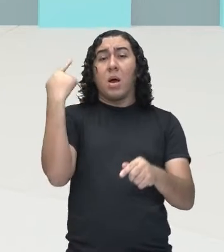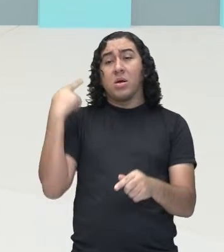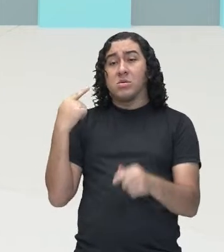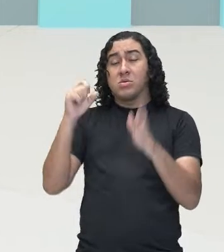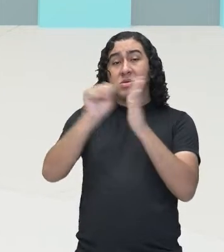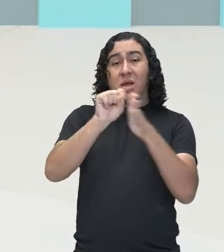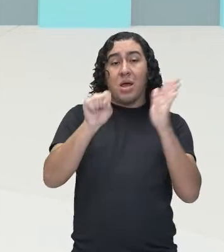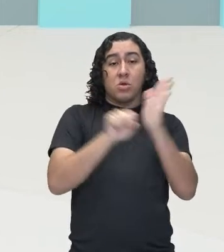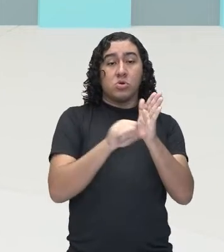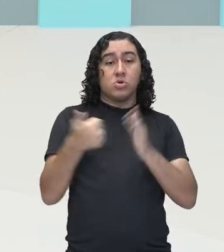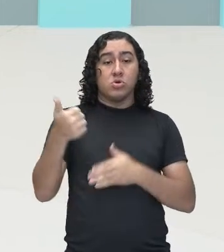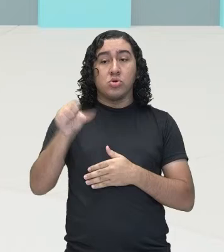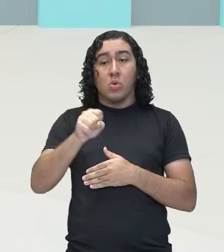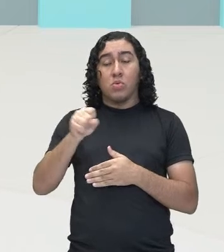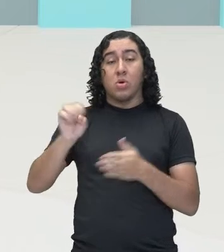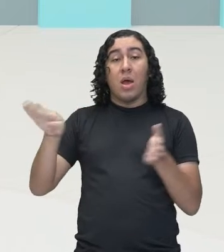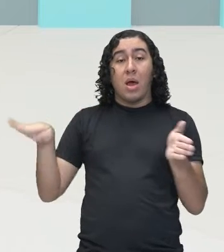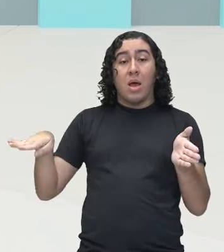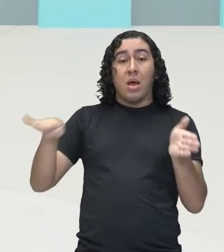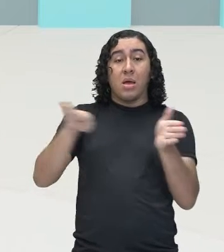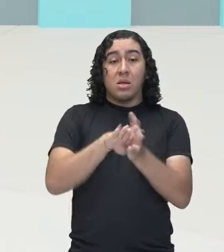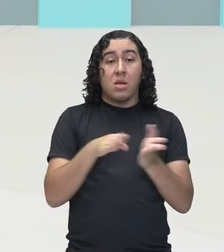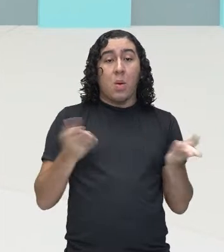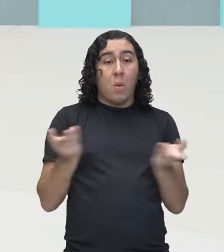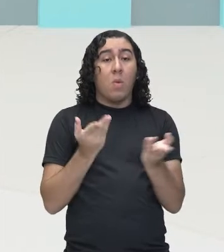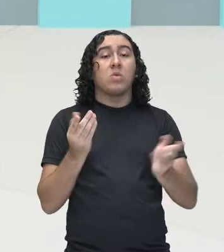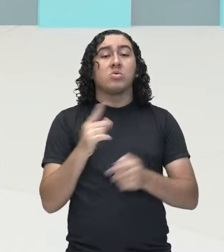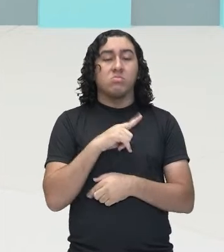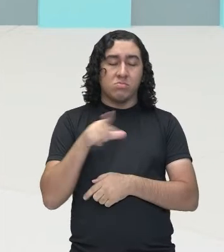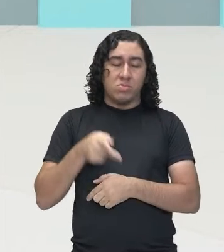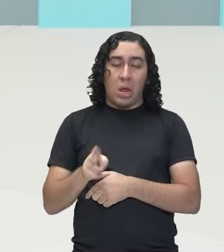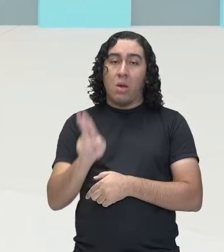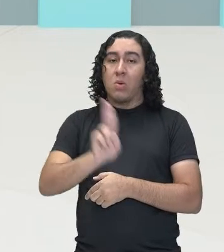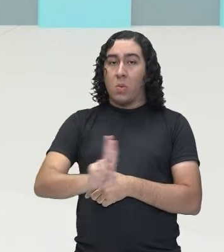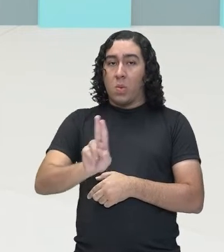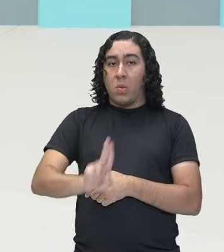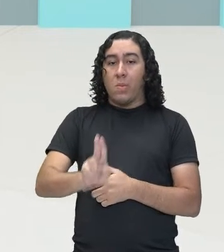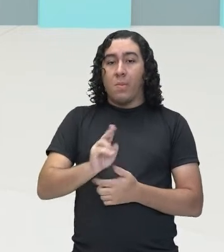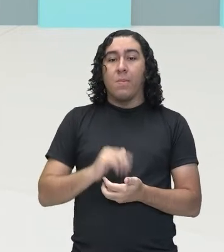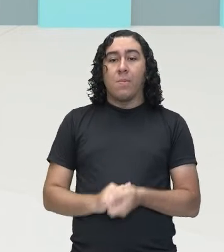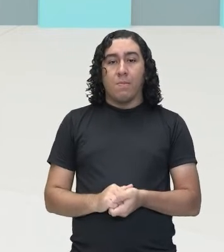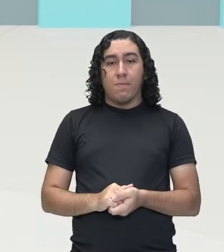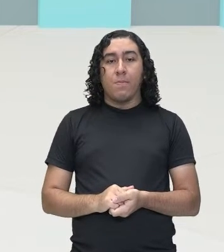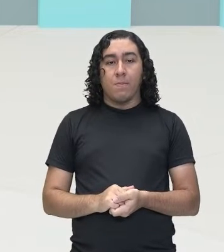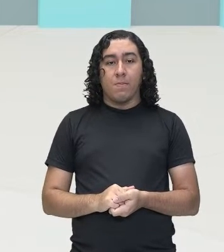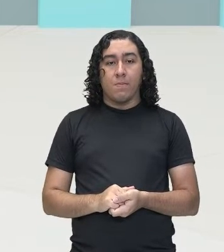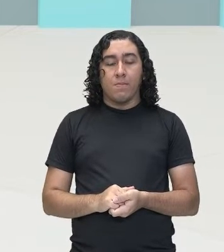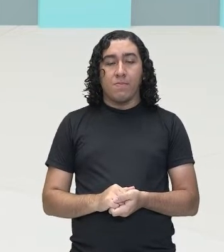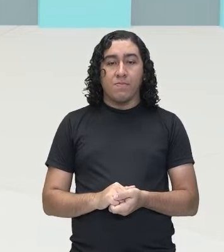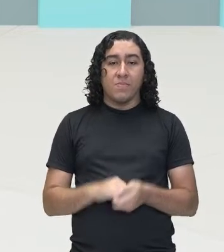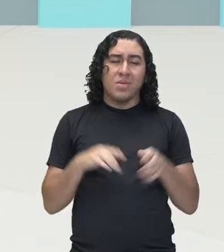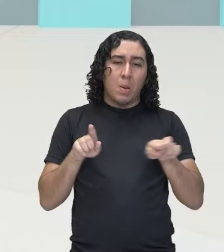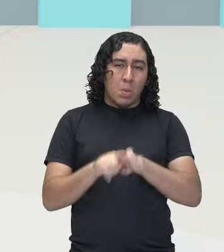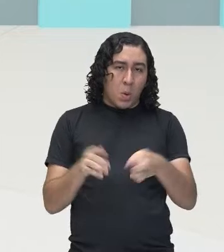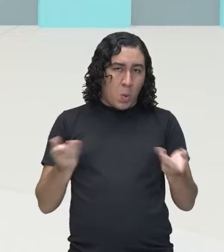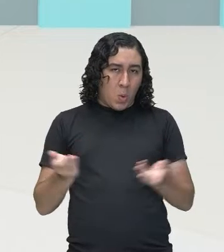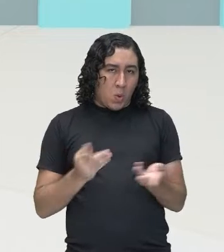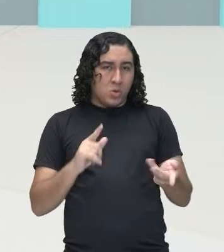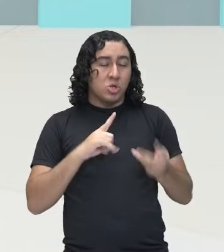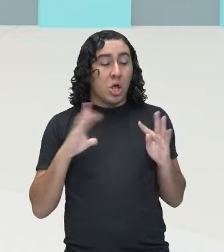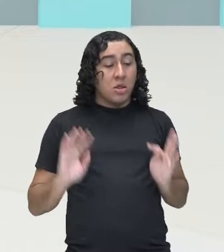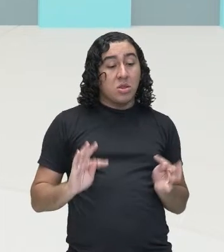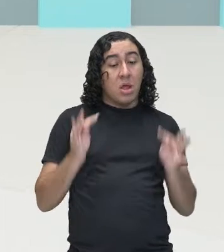XVIII e até nos dias atuais é também muito utilizado. E hoje, com a tecnologia muito